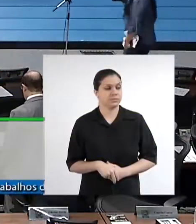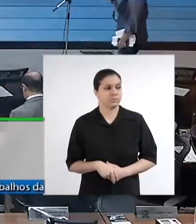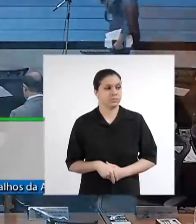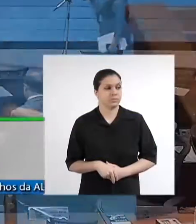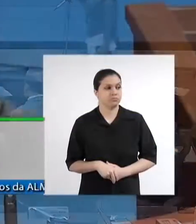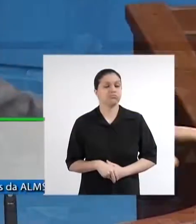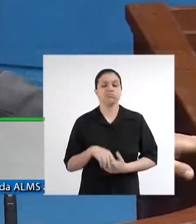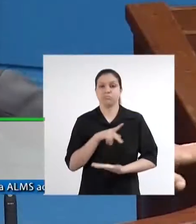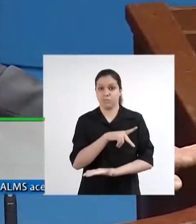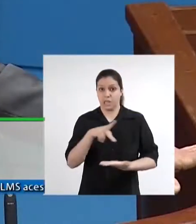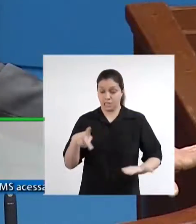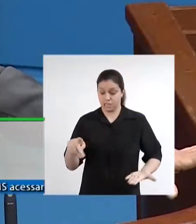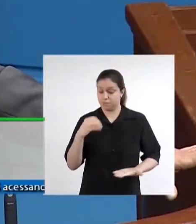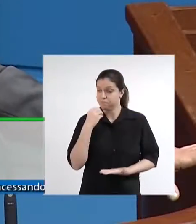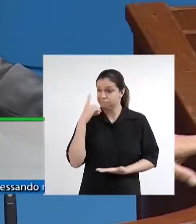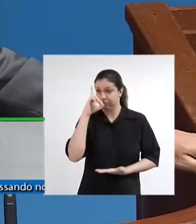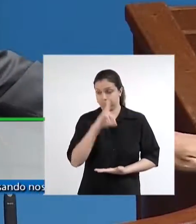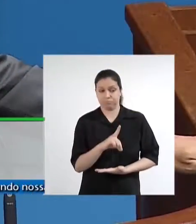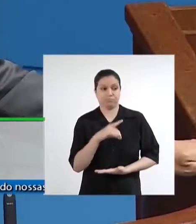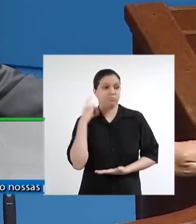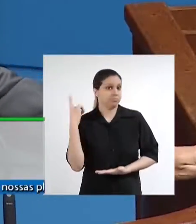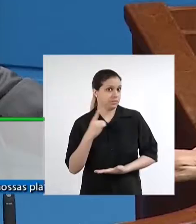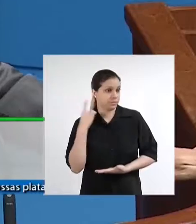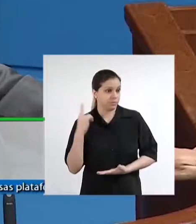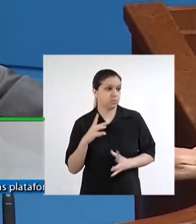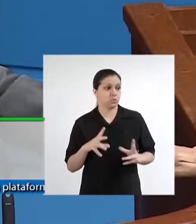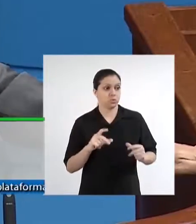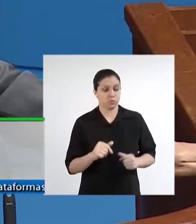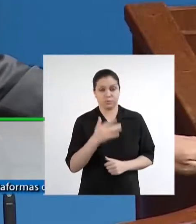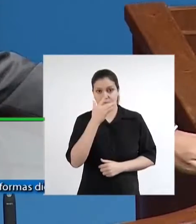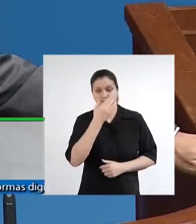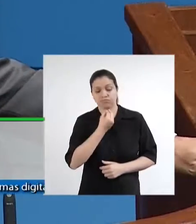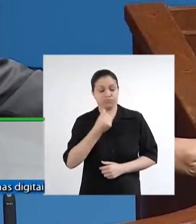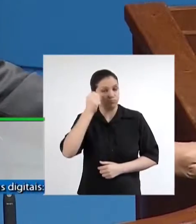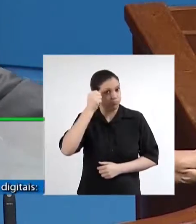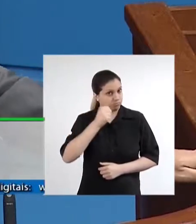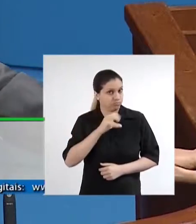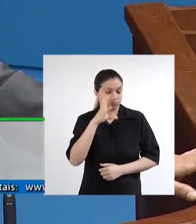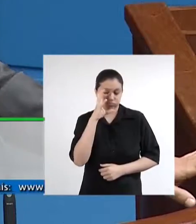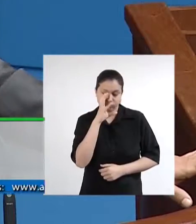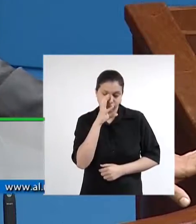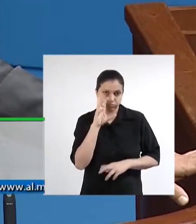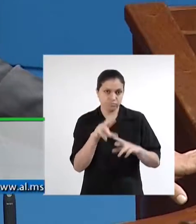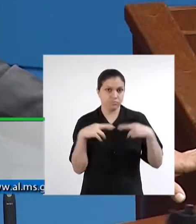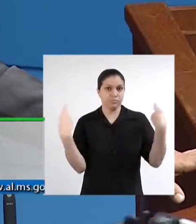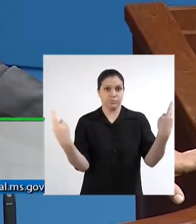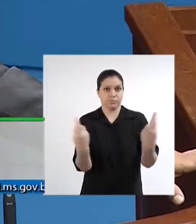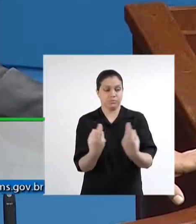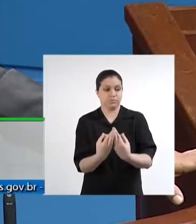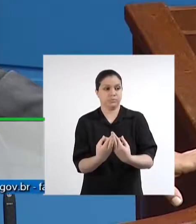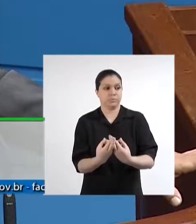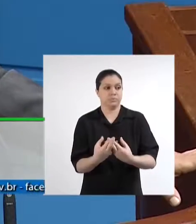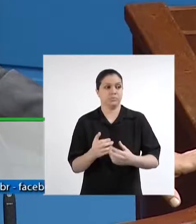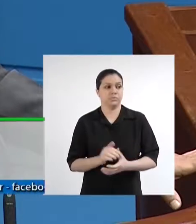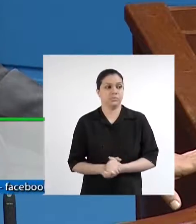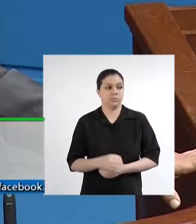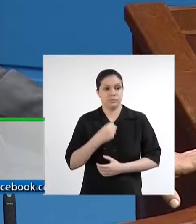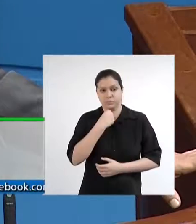presidente, demais colegas deputados, senhores e senhoras que prestigiam esta sessão, a imprensa